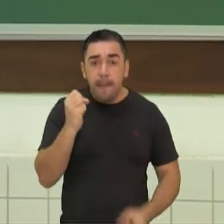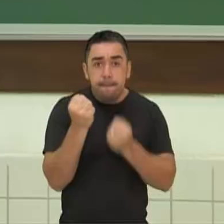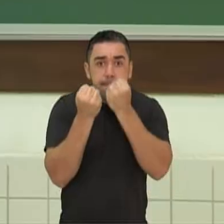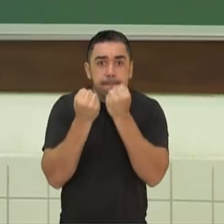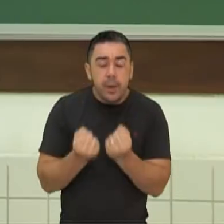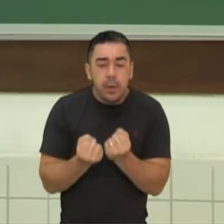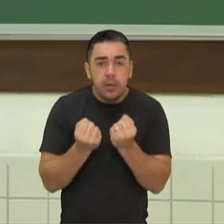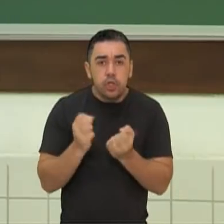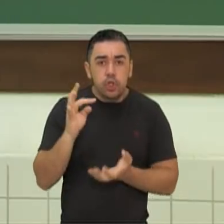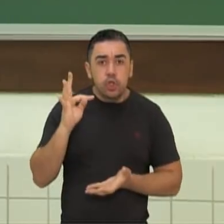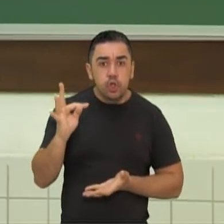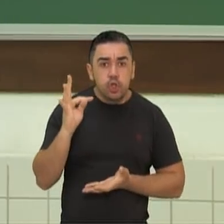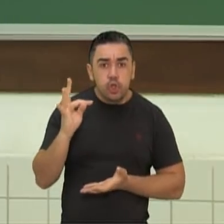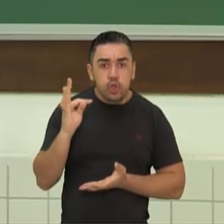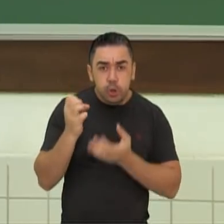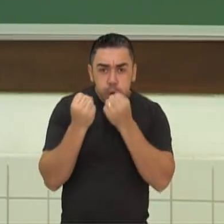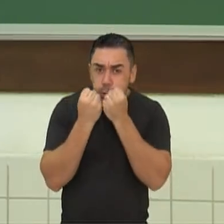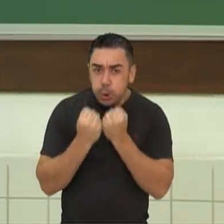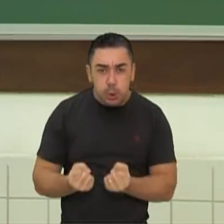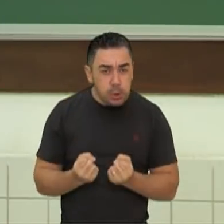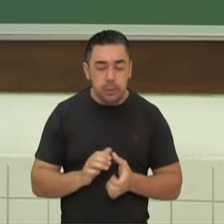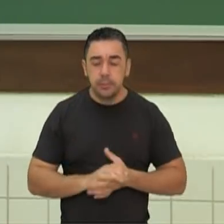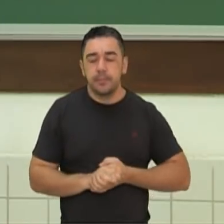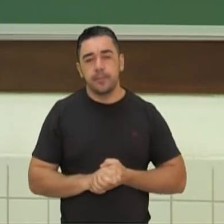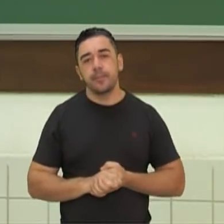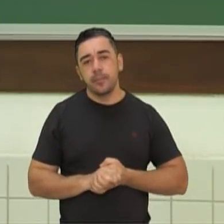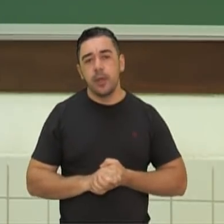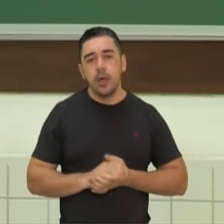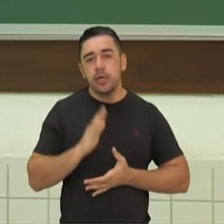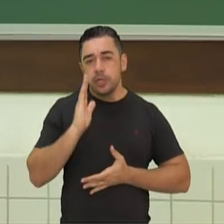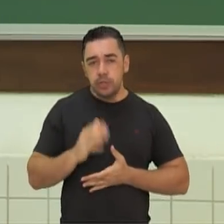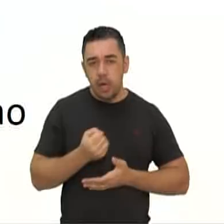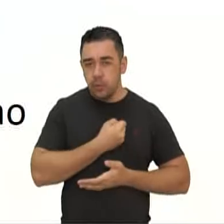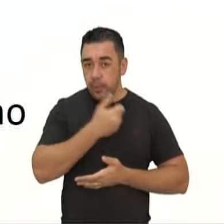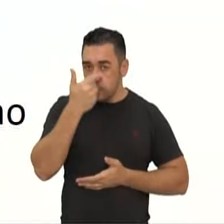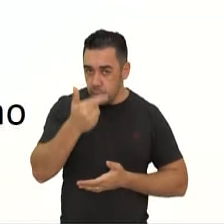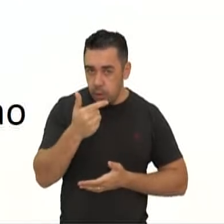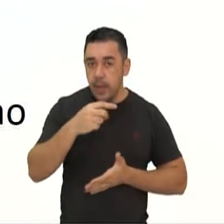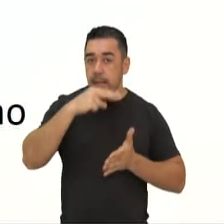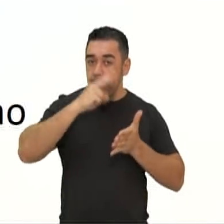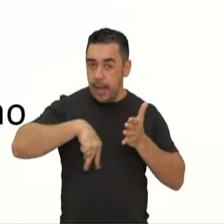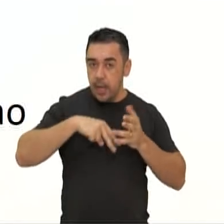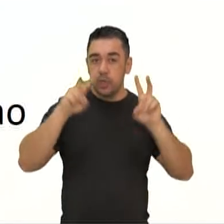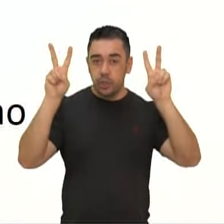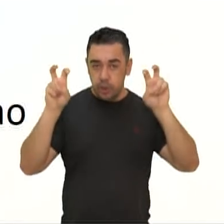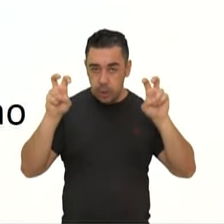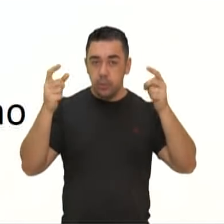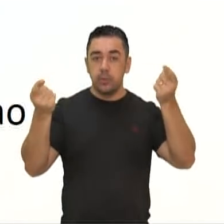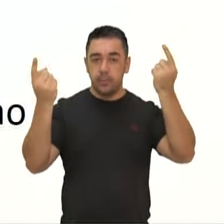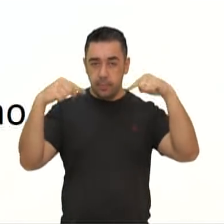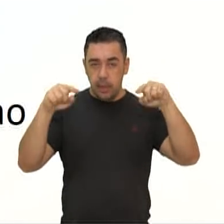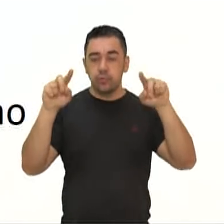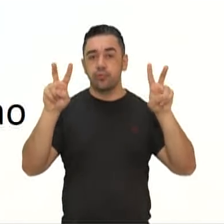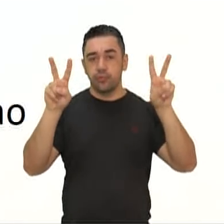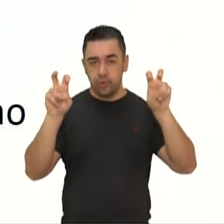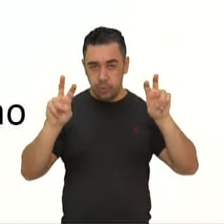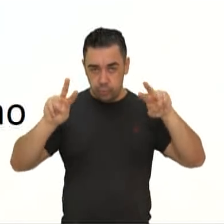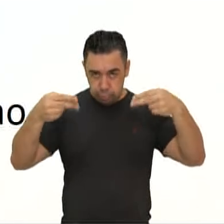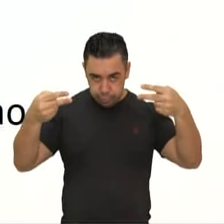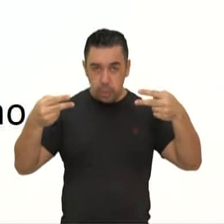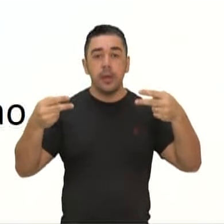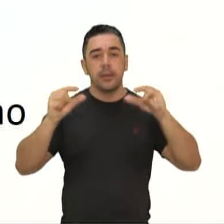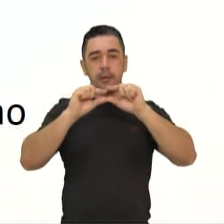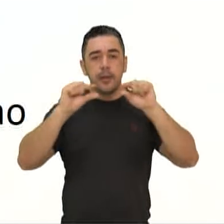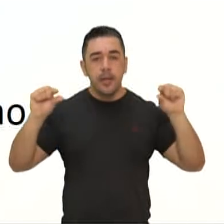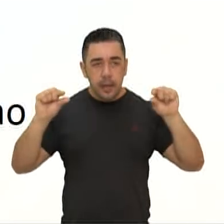não é verdade? A atividade 2, nós temos aqui, releia o título e o subtítulo, ou seja, a linha fina,